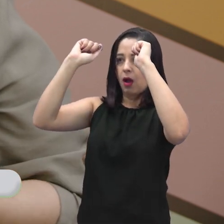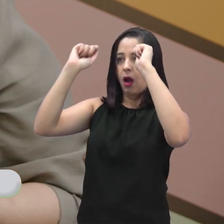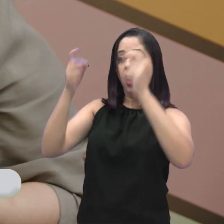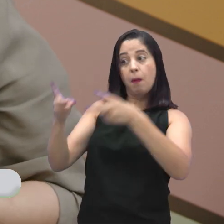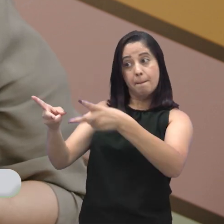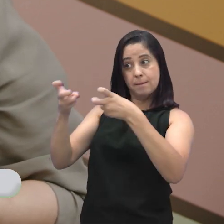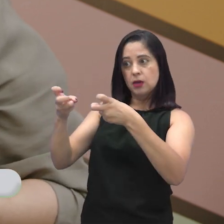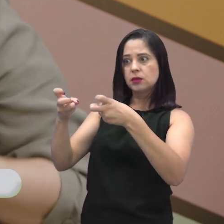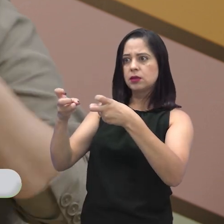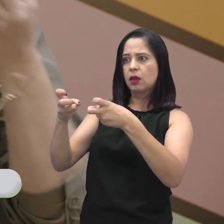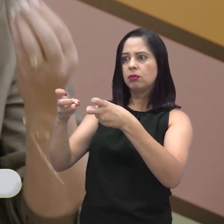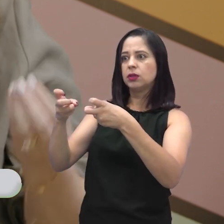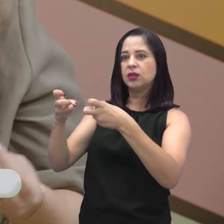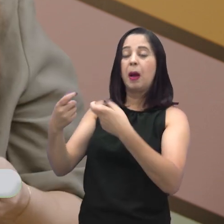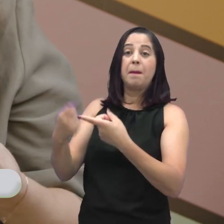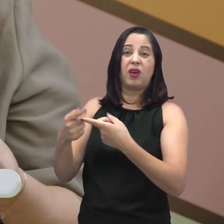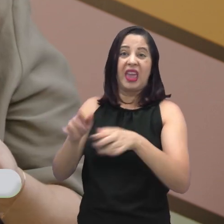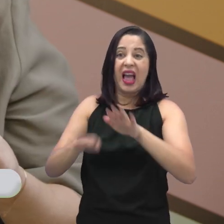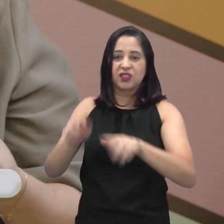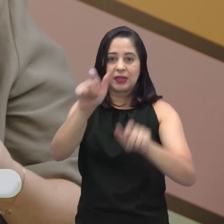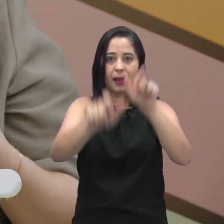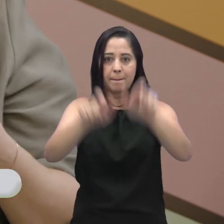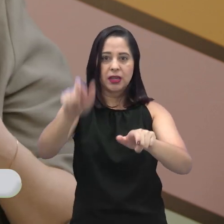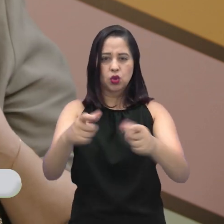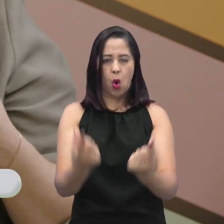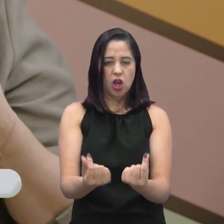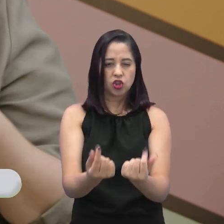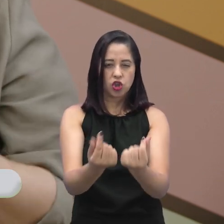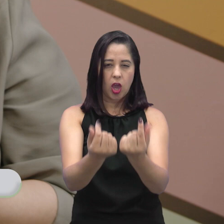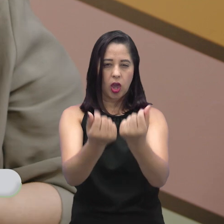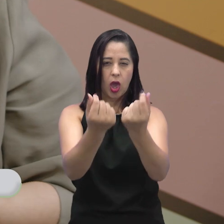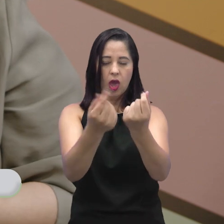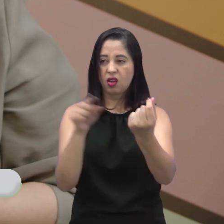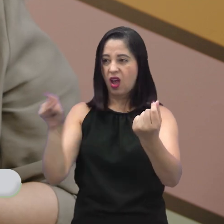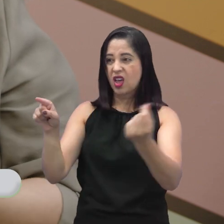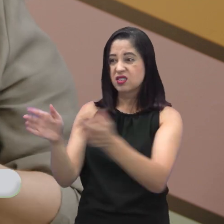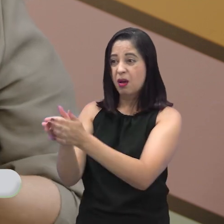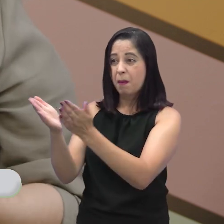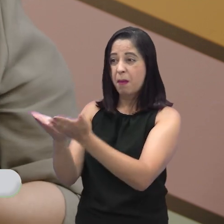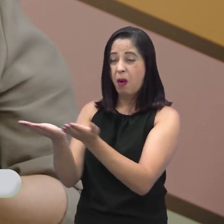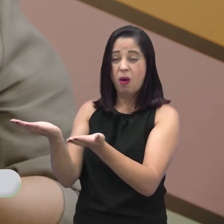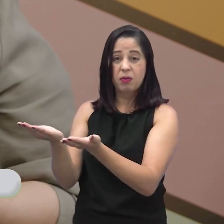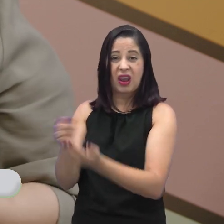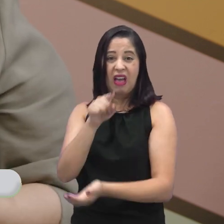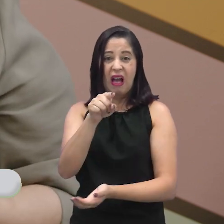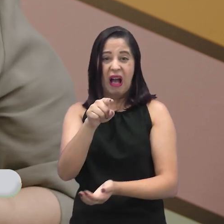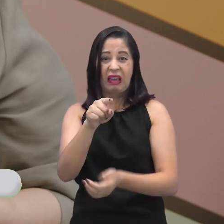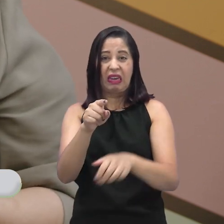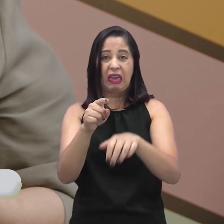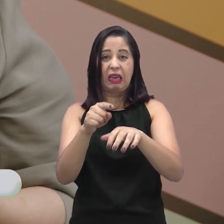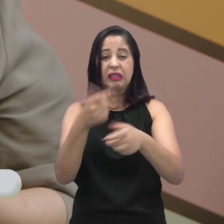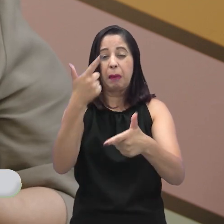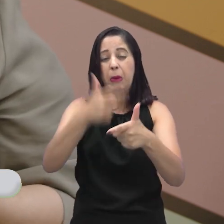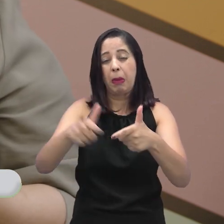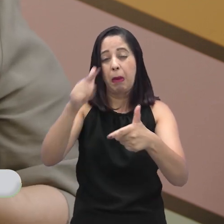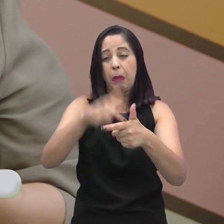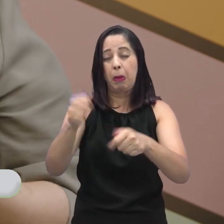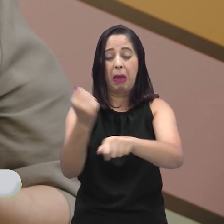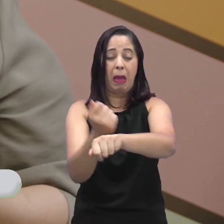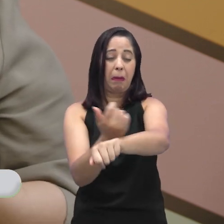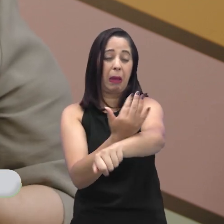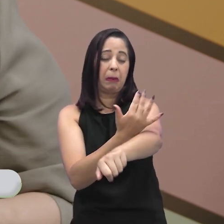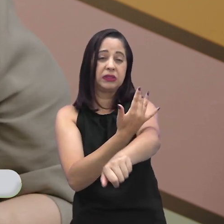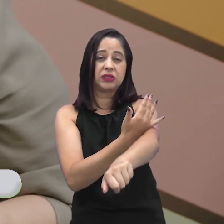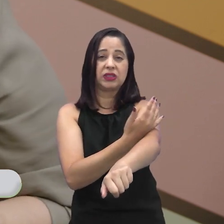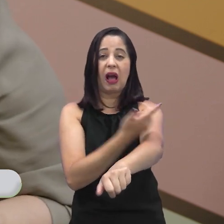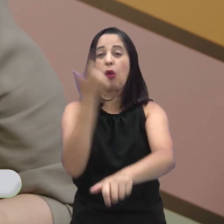que têm, às vezes, tudo que essa pessoa não tem, mas que estão adoecidas mentalmente, não conseguem encontrar essa satisfação,